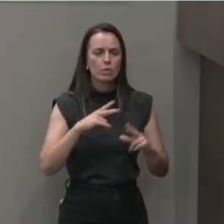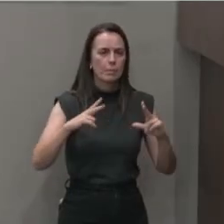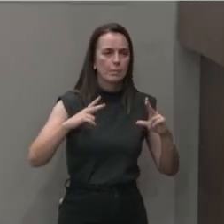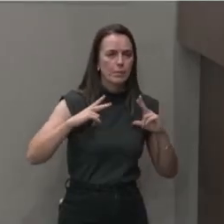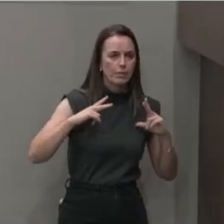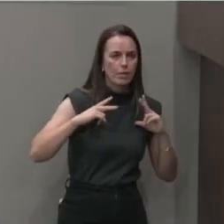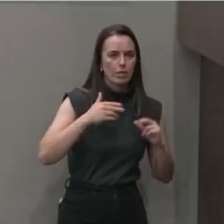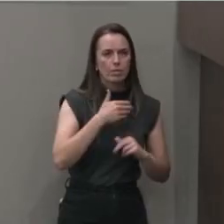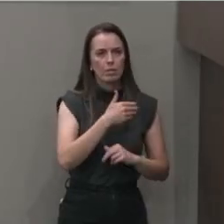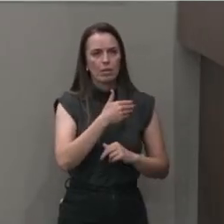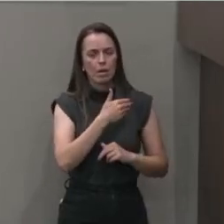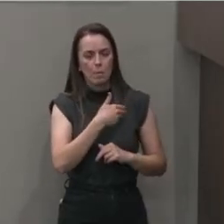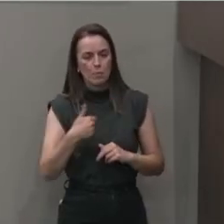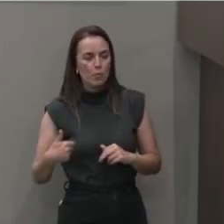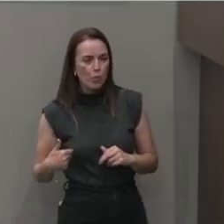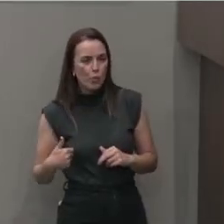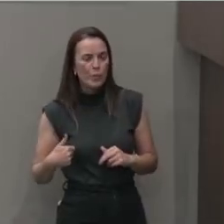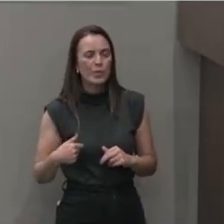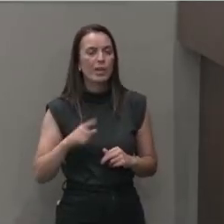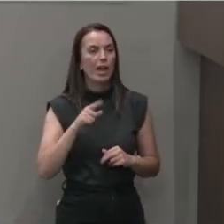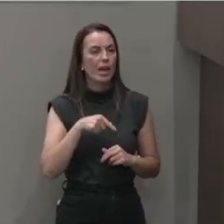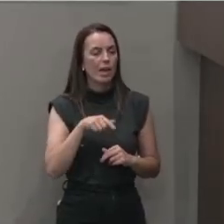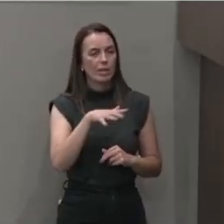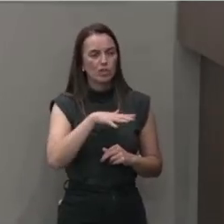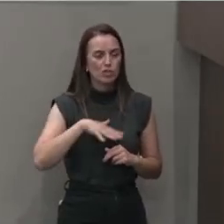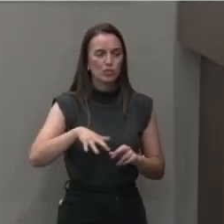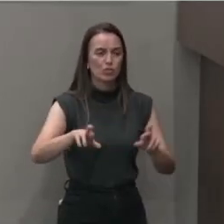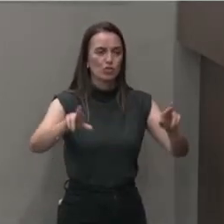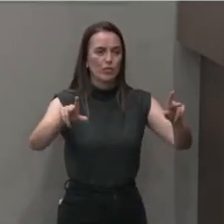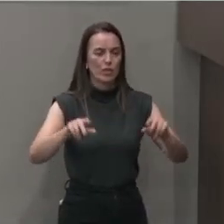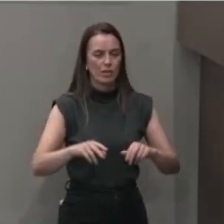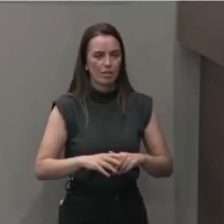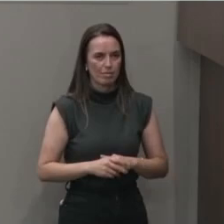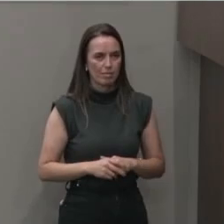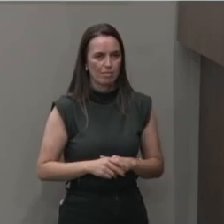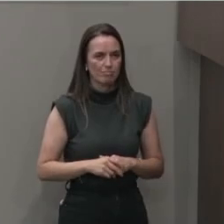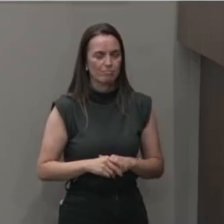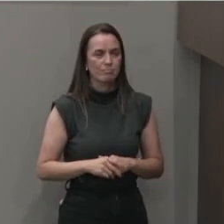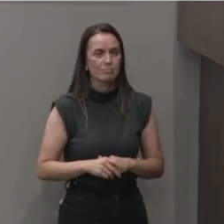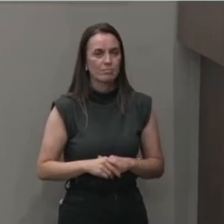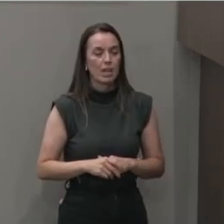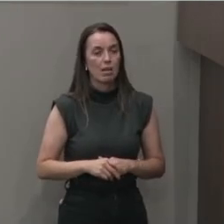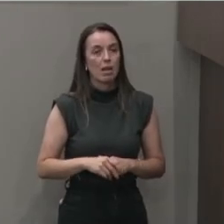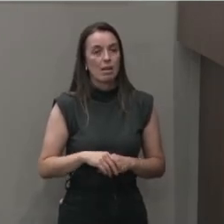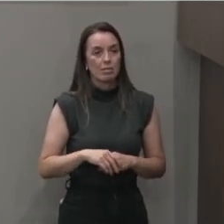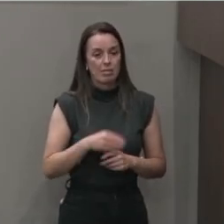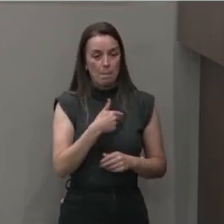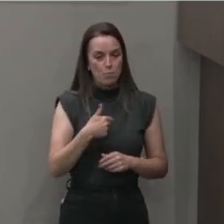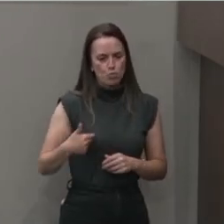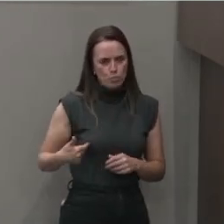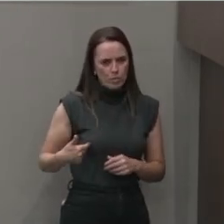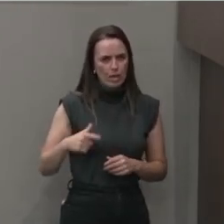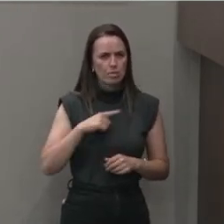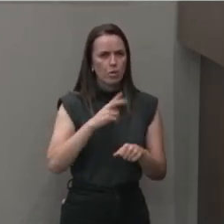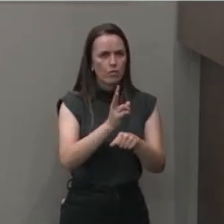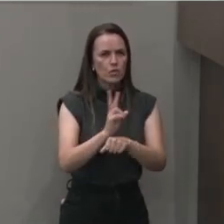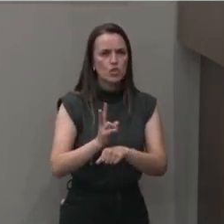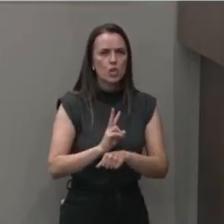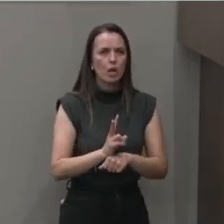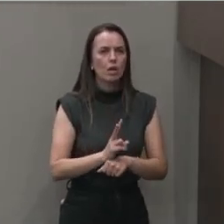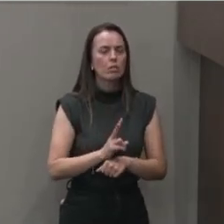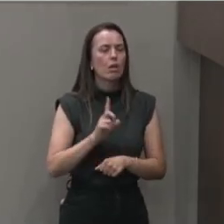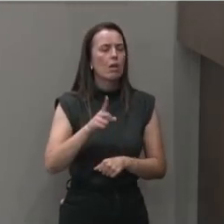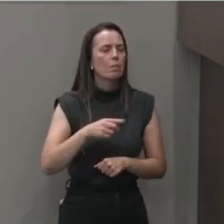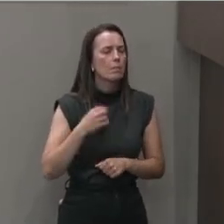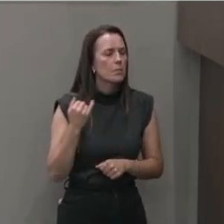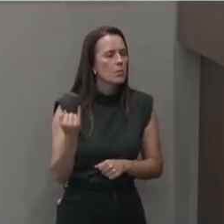funcionam completamente diferentes em cada caso. Agora, na saúde pública, o papel do vigilante é essencial. Primeiro, pela